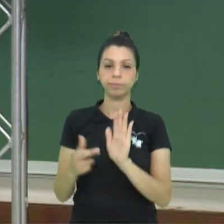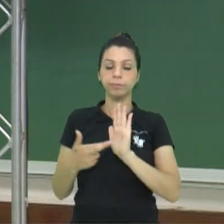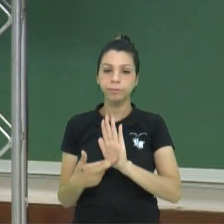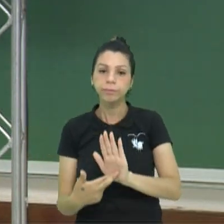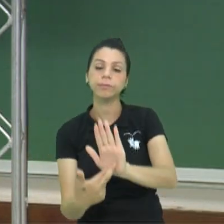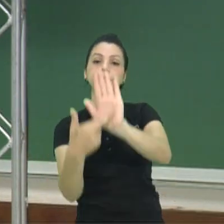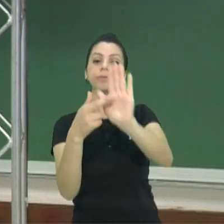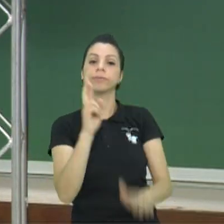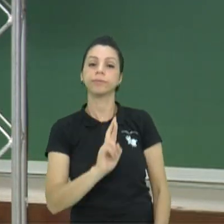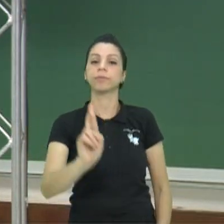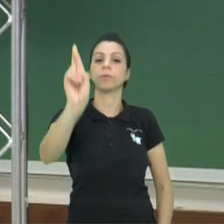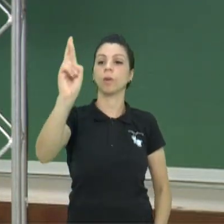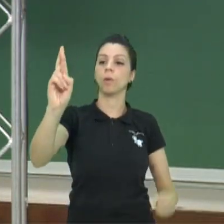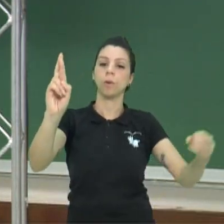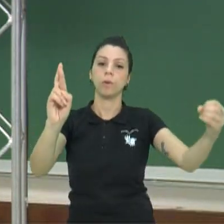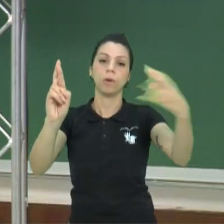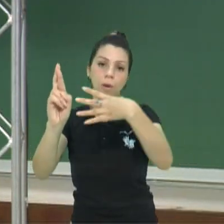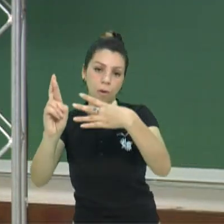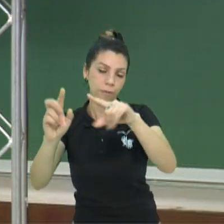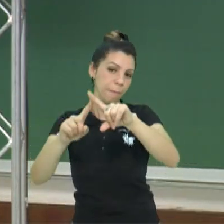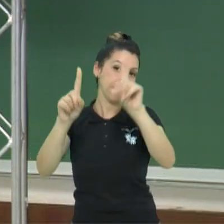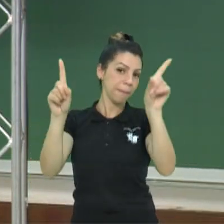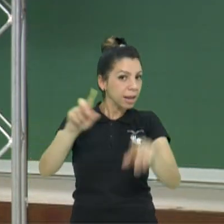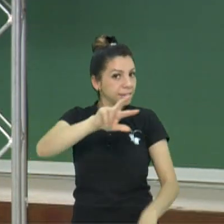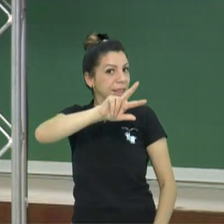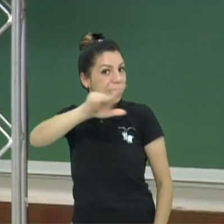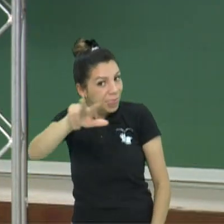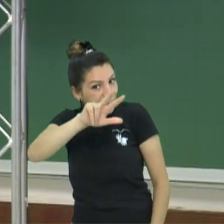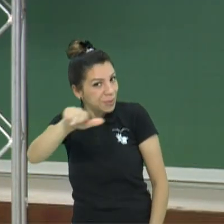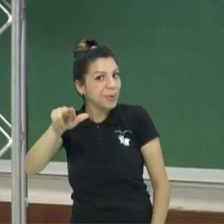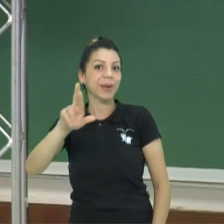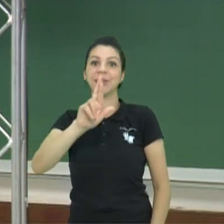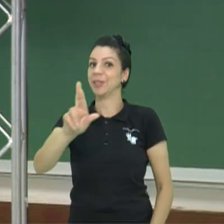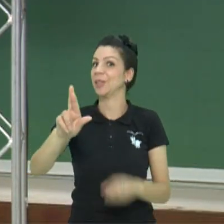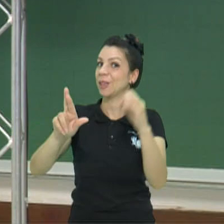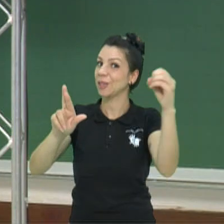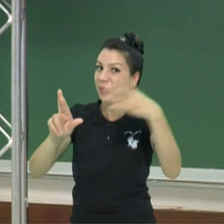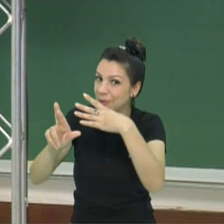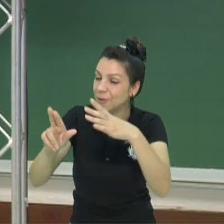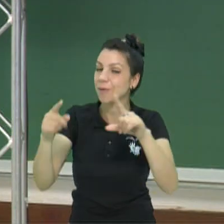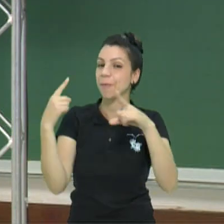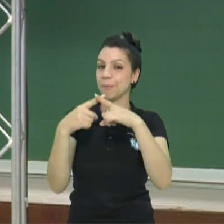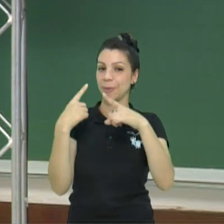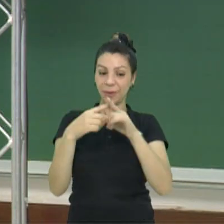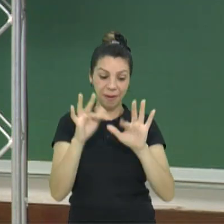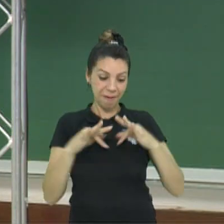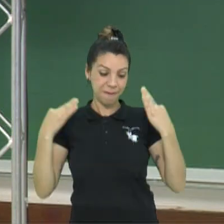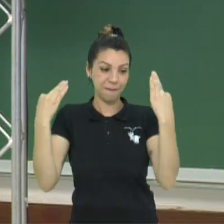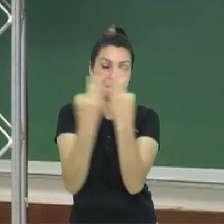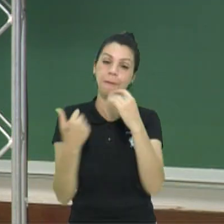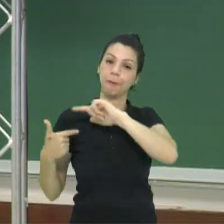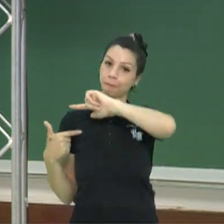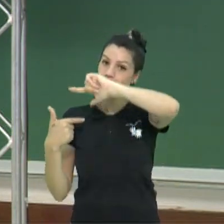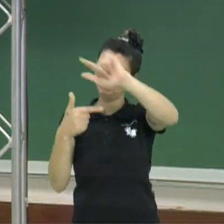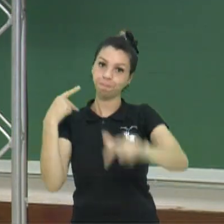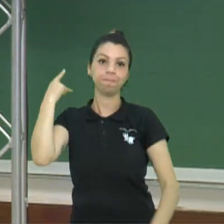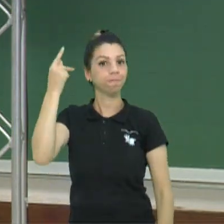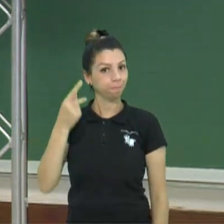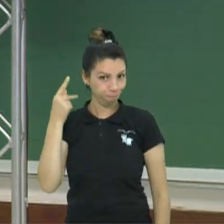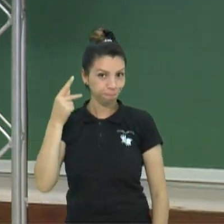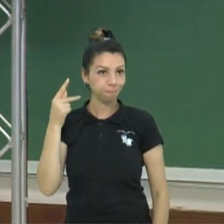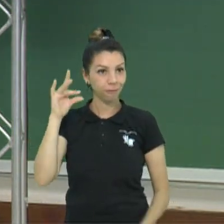como esse novo, apesar de não ser tão novo na política, de ter uma família super tradicional na